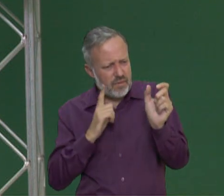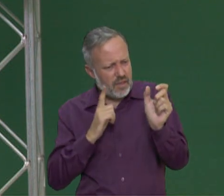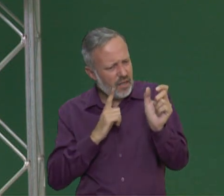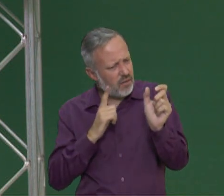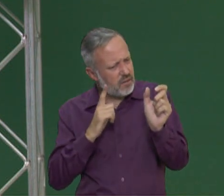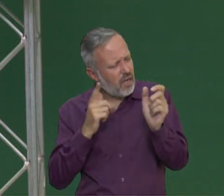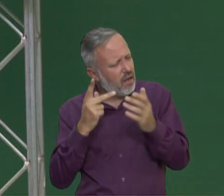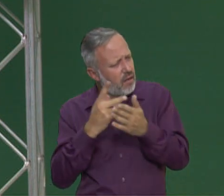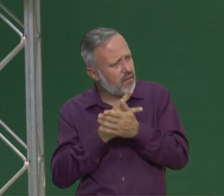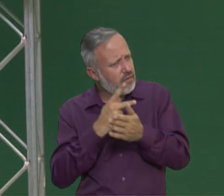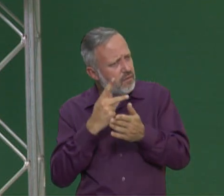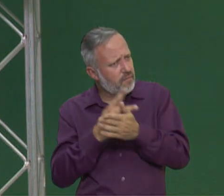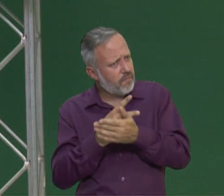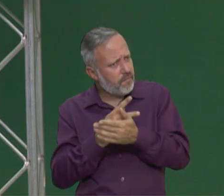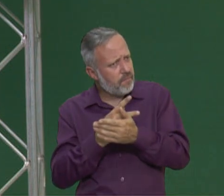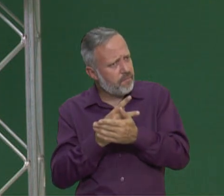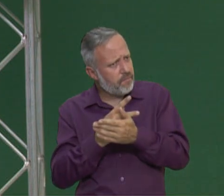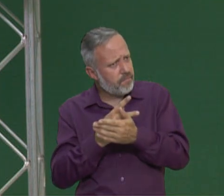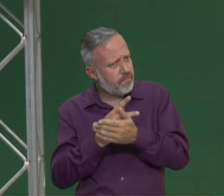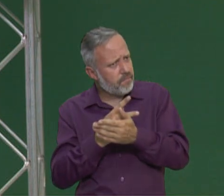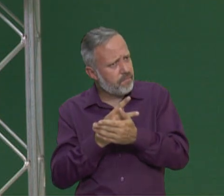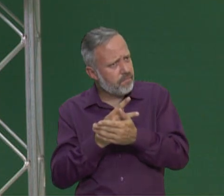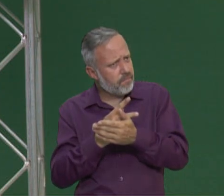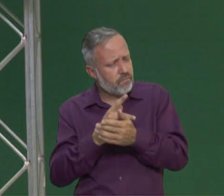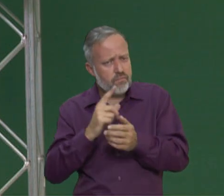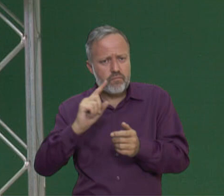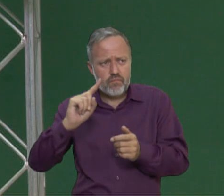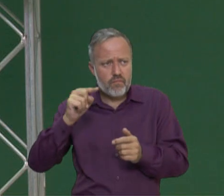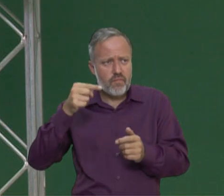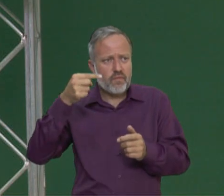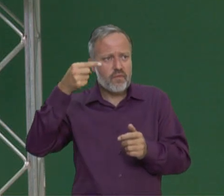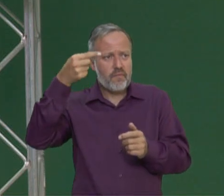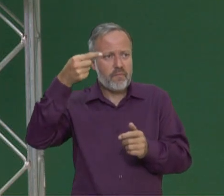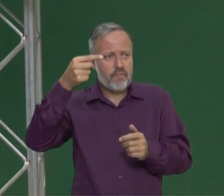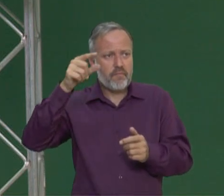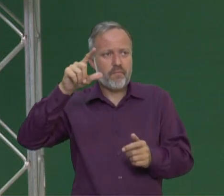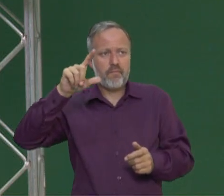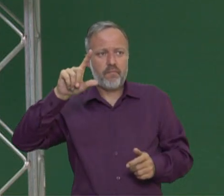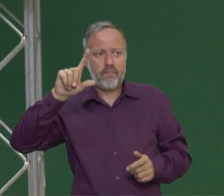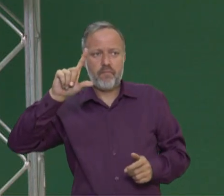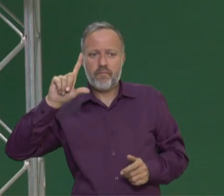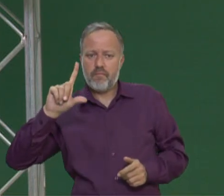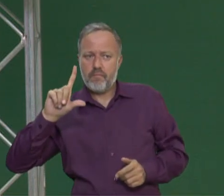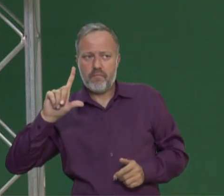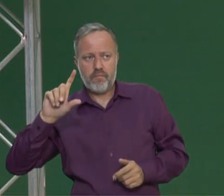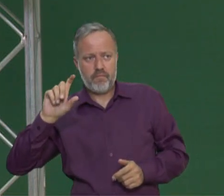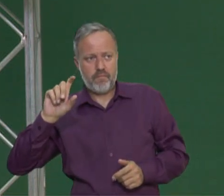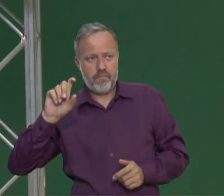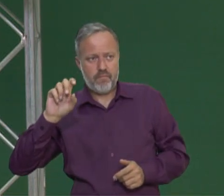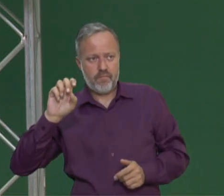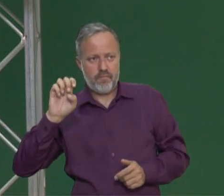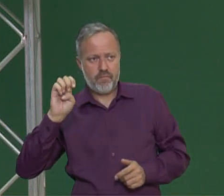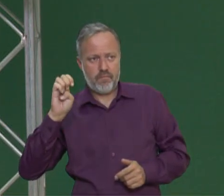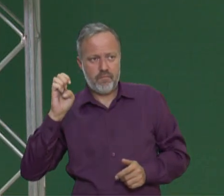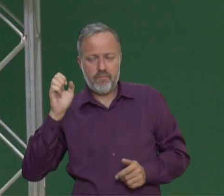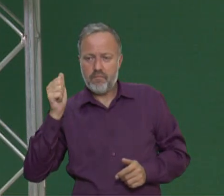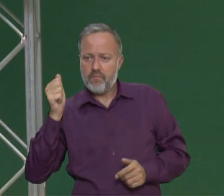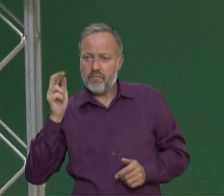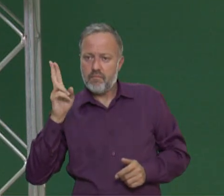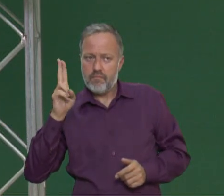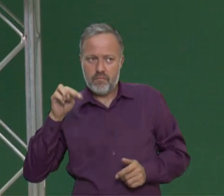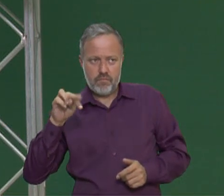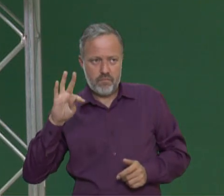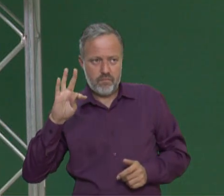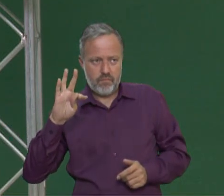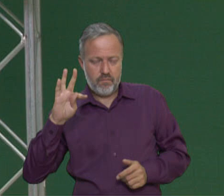de errado, porque em uma sentença apareceu learned, e em outra apareceu learned, saiba